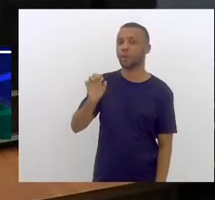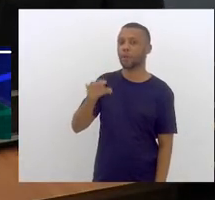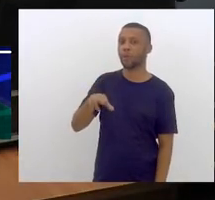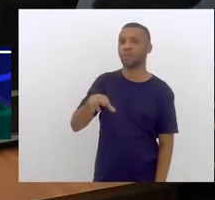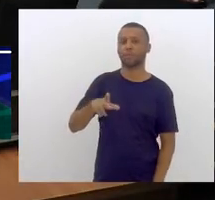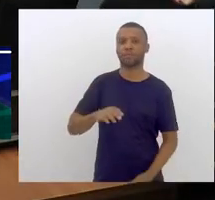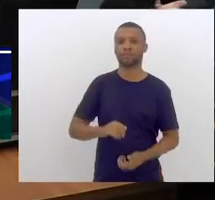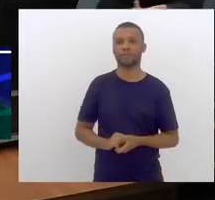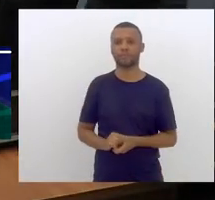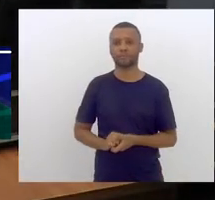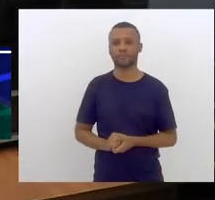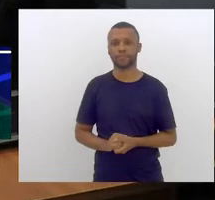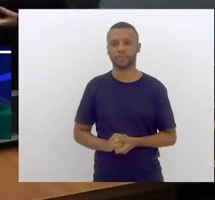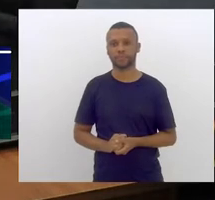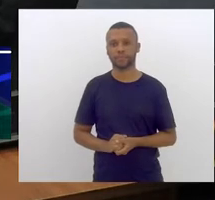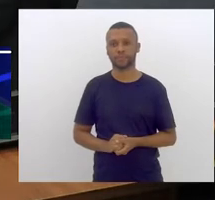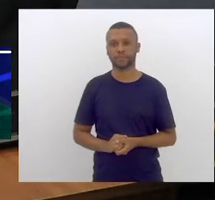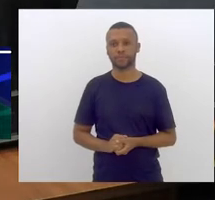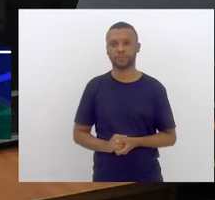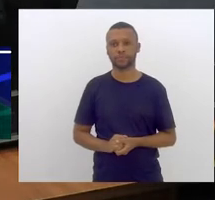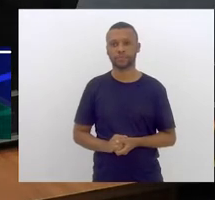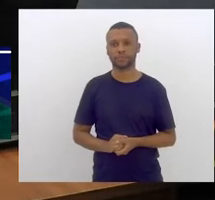Deputado Daniel Lebrelon.